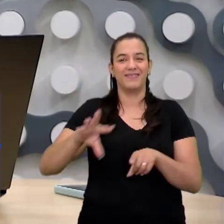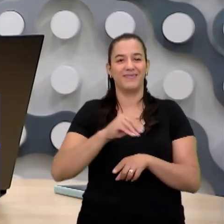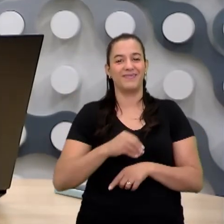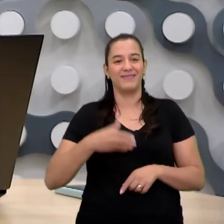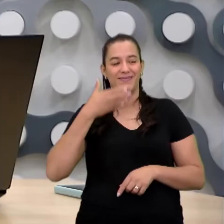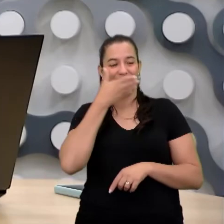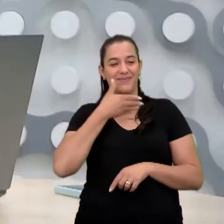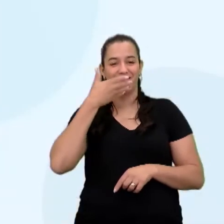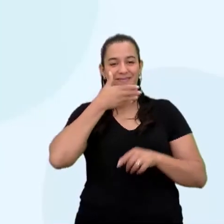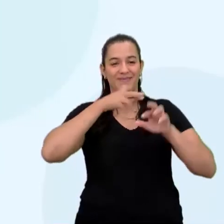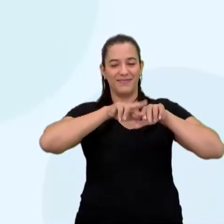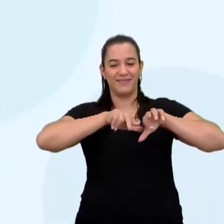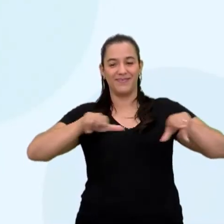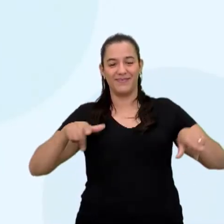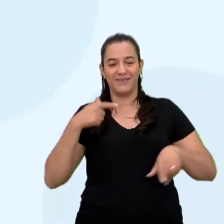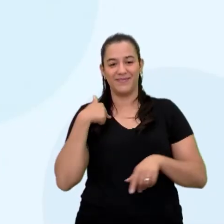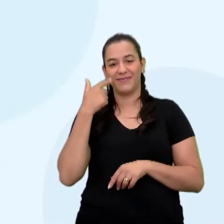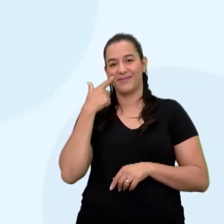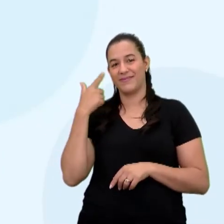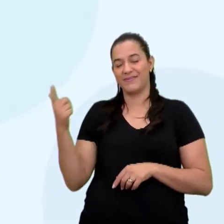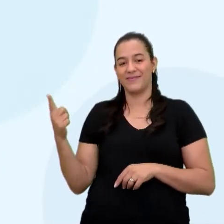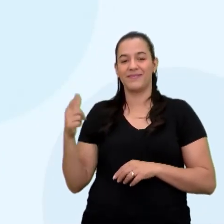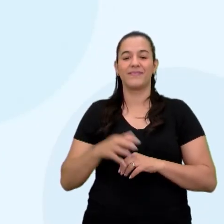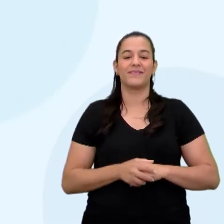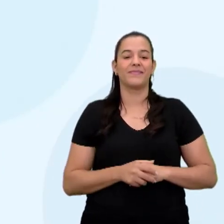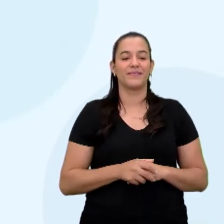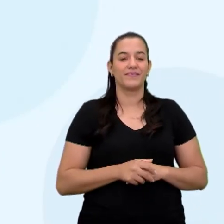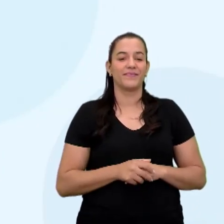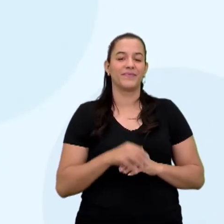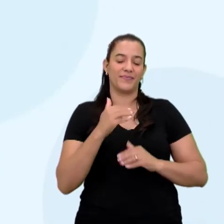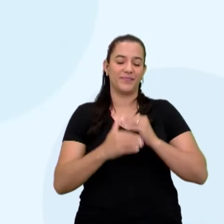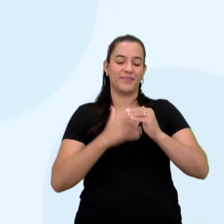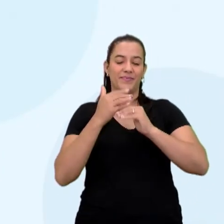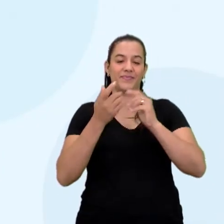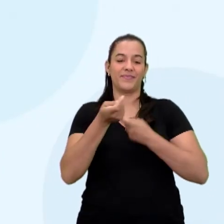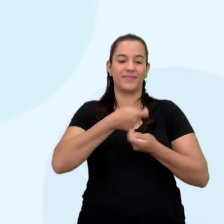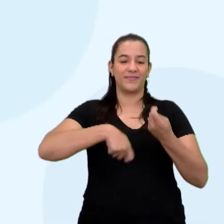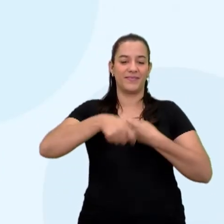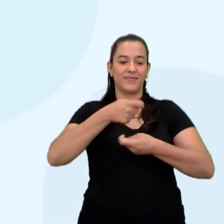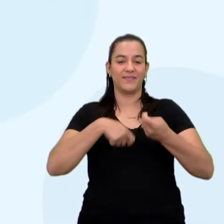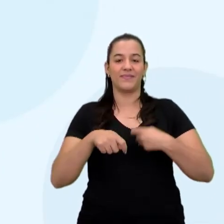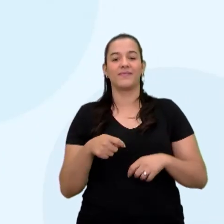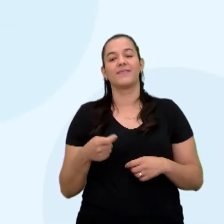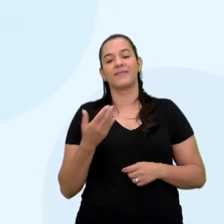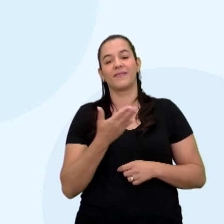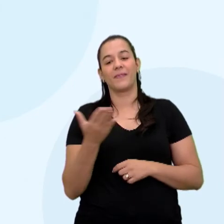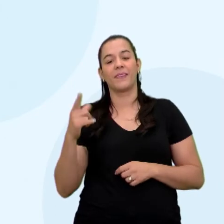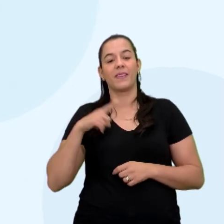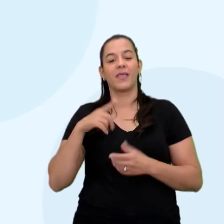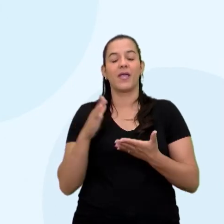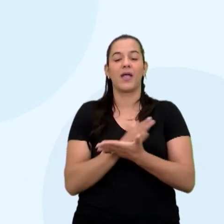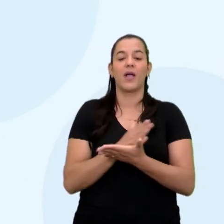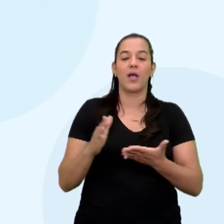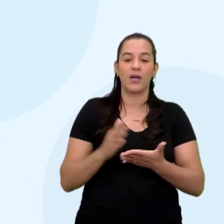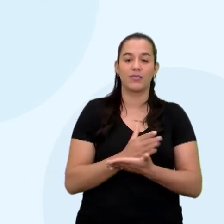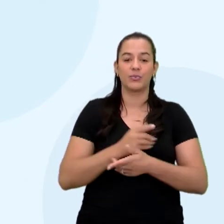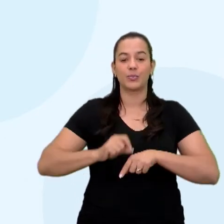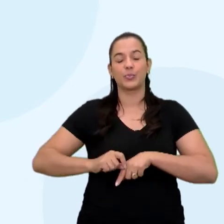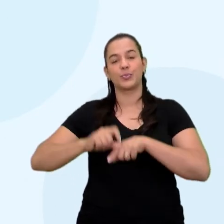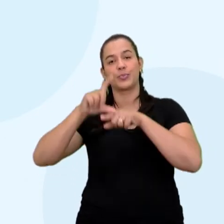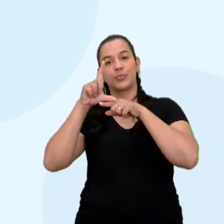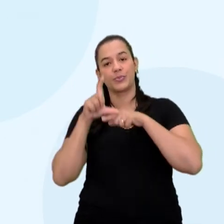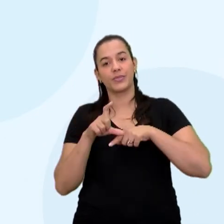da população por rendimento. Tá lá, ó, 1% da população com os maiores rendimentos